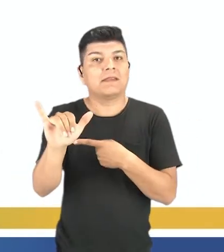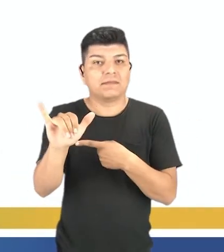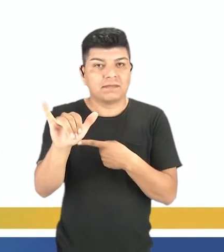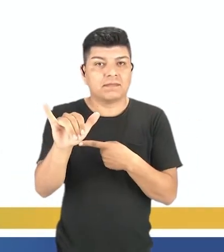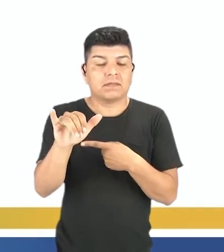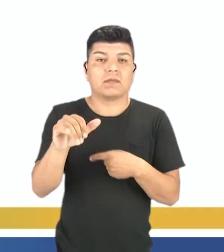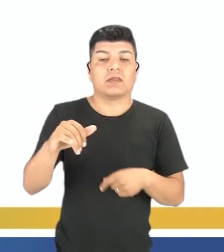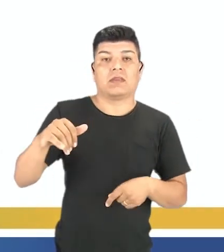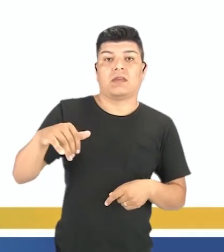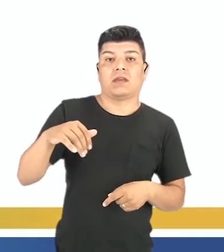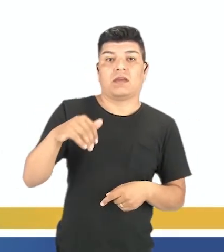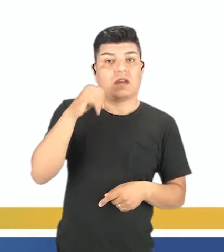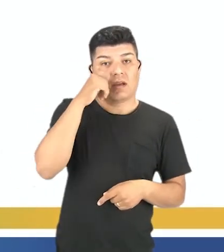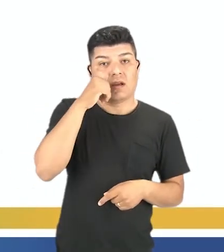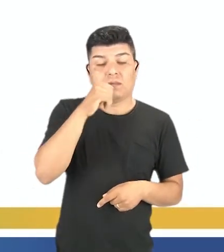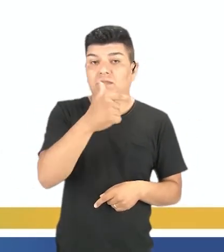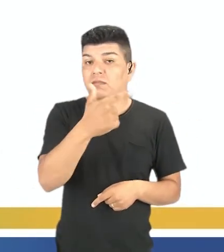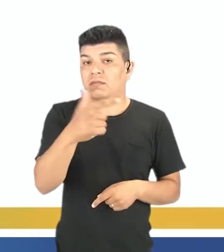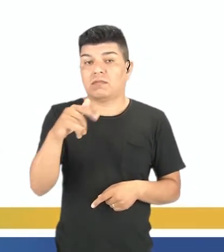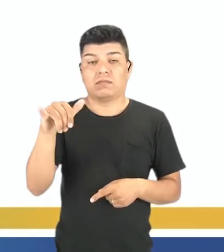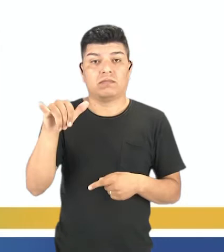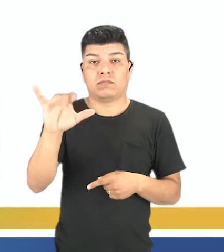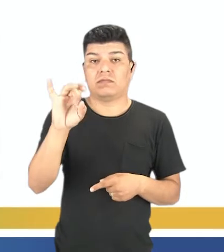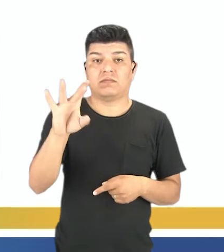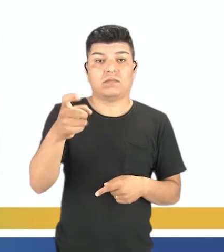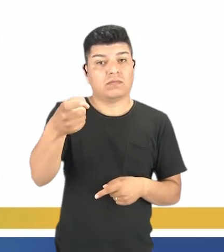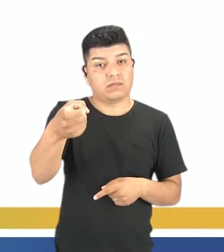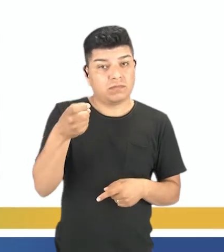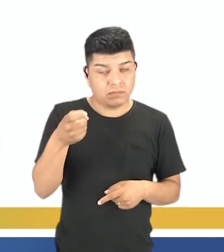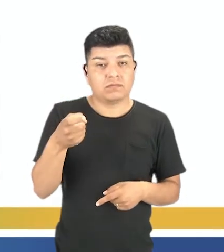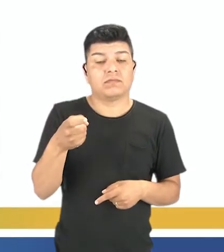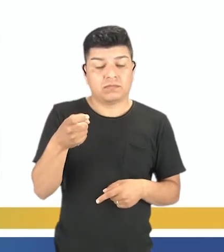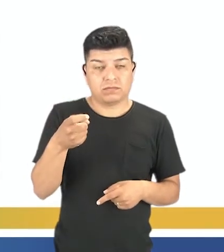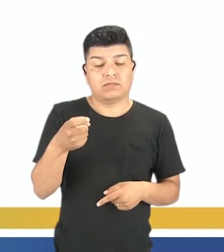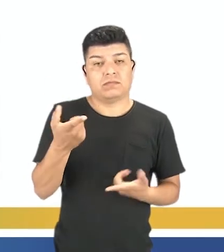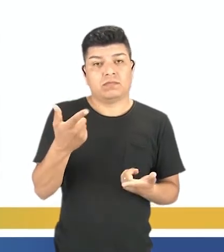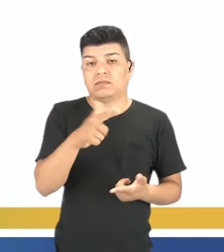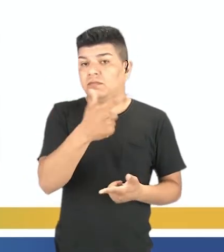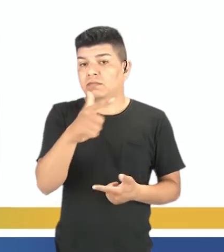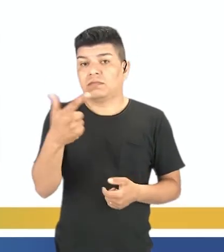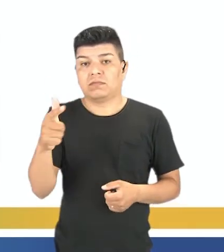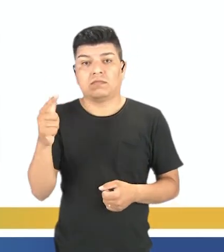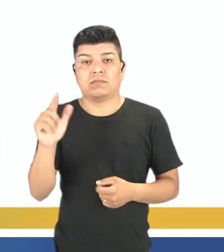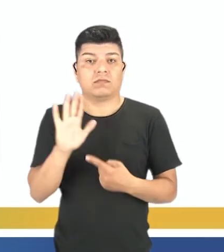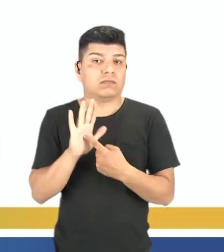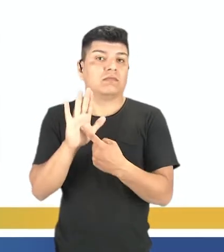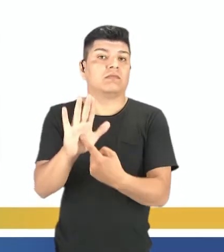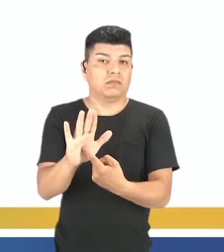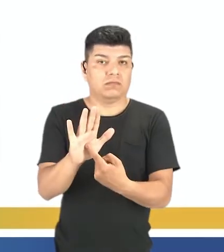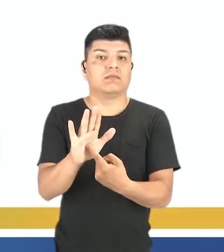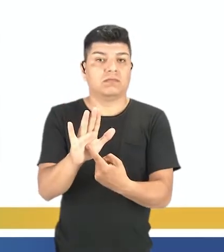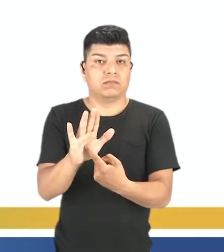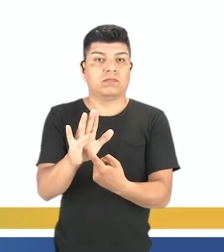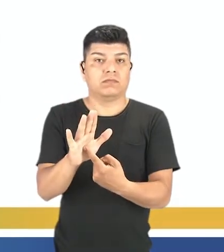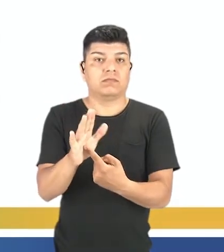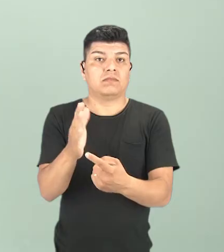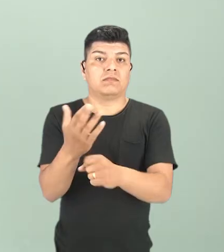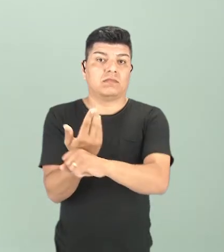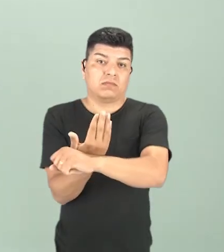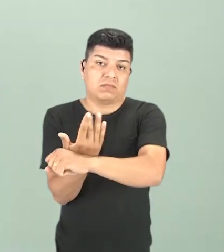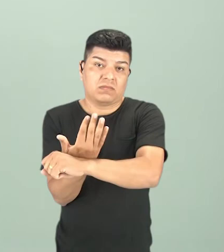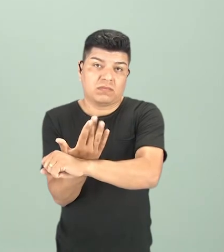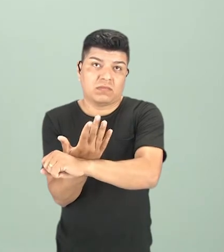uma mulher, ela não vai ter Y, né? Ela vai ter só o XX, então ela não vai ter essa manifestação